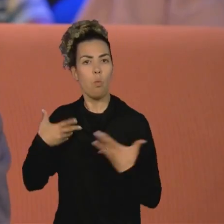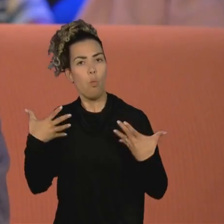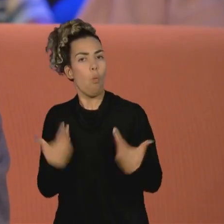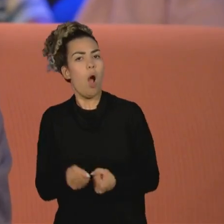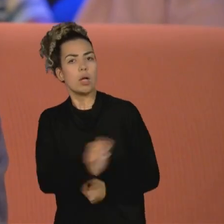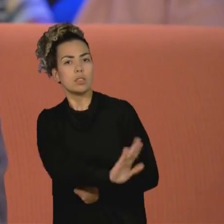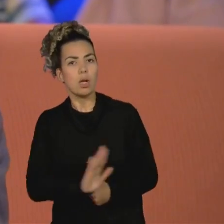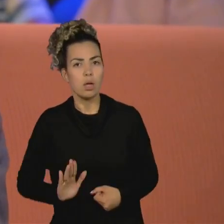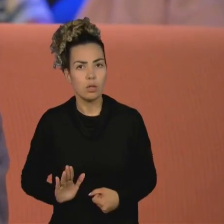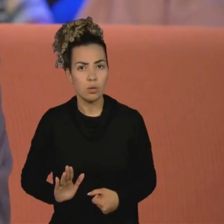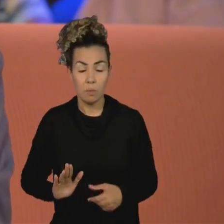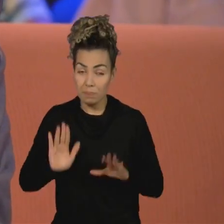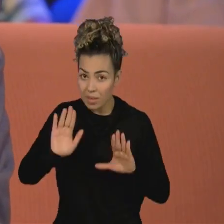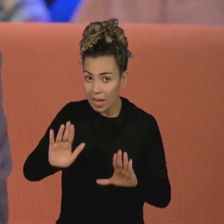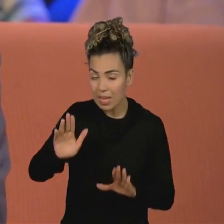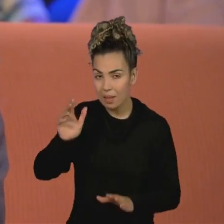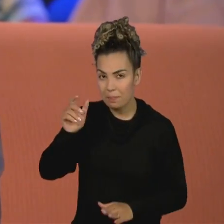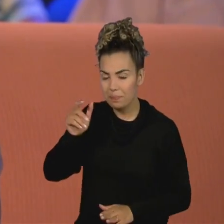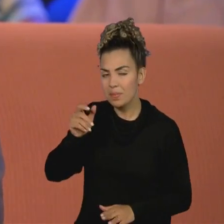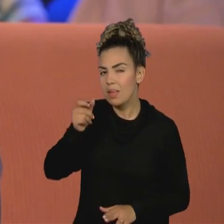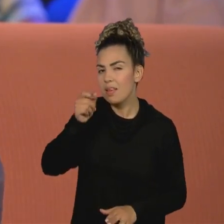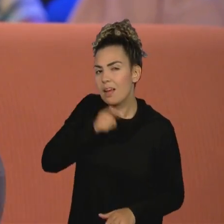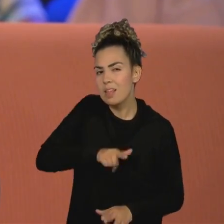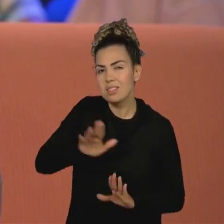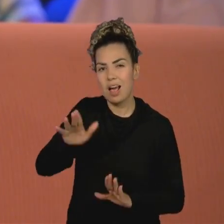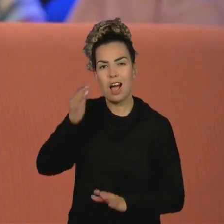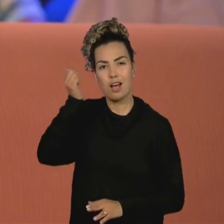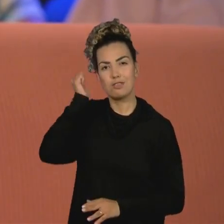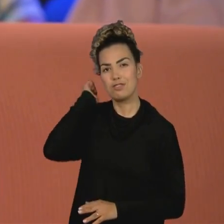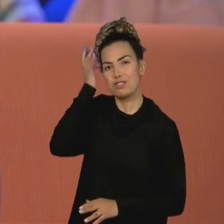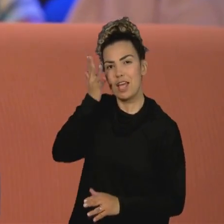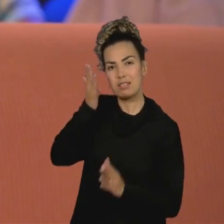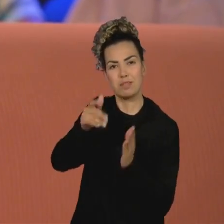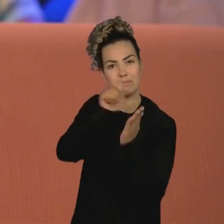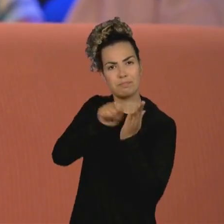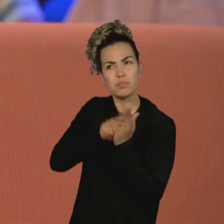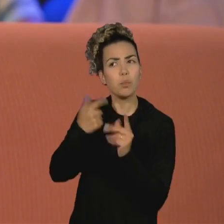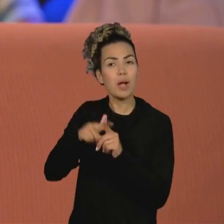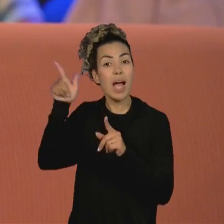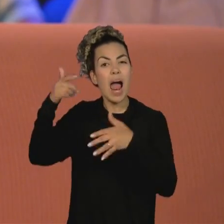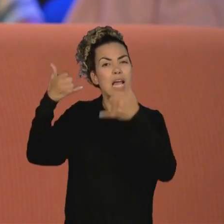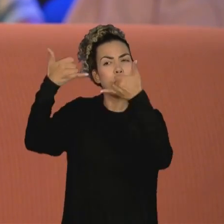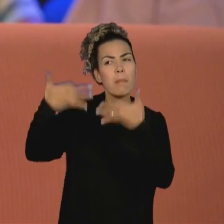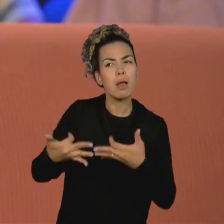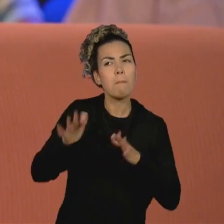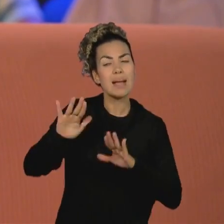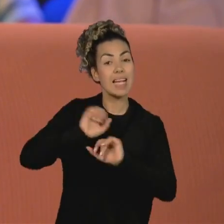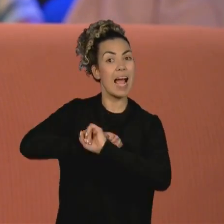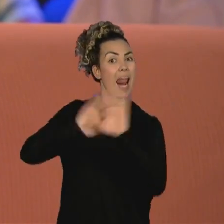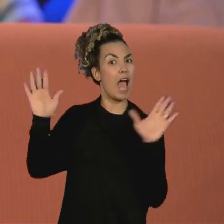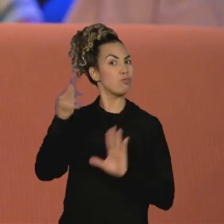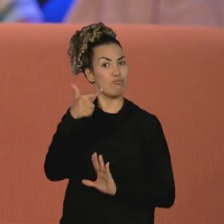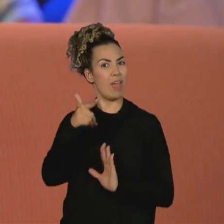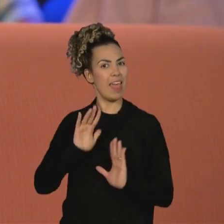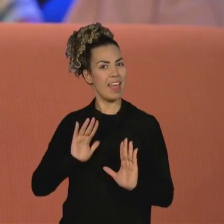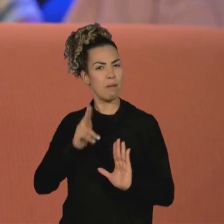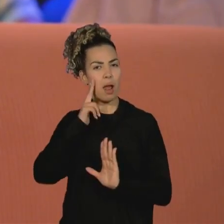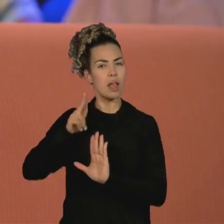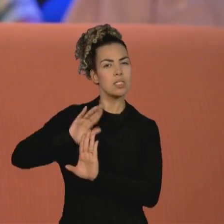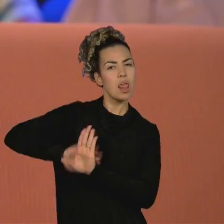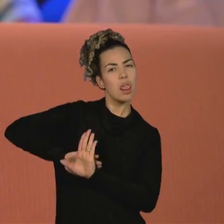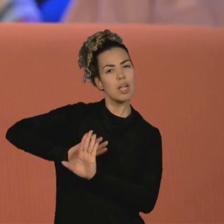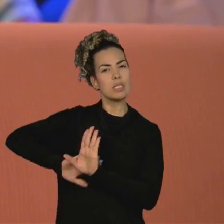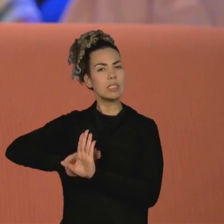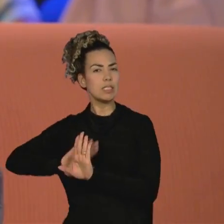coisa muito bacana de Shakespeare é que a interpretação ela é sempre extrínseca. O Shakespeare, e por isso é tão interessante,